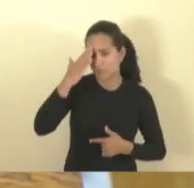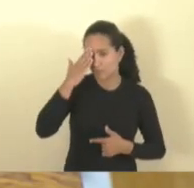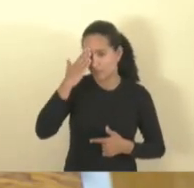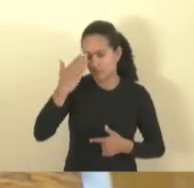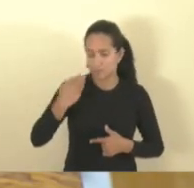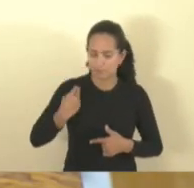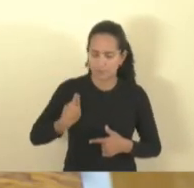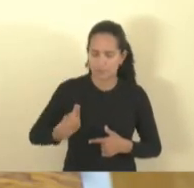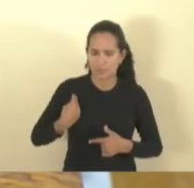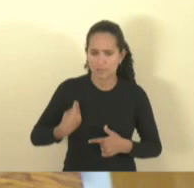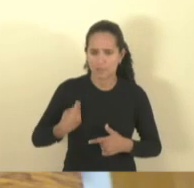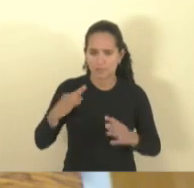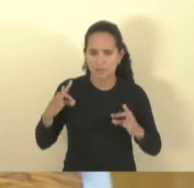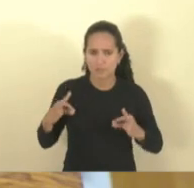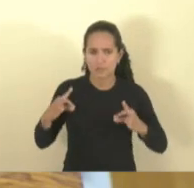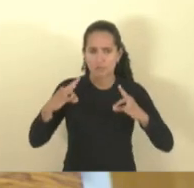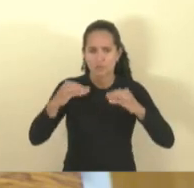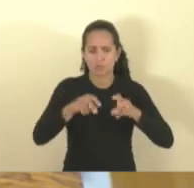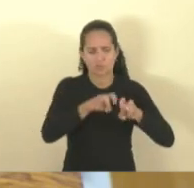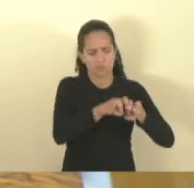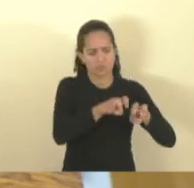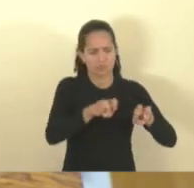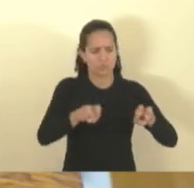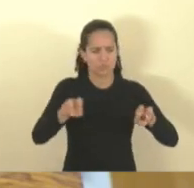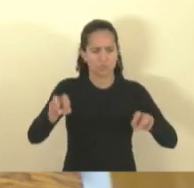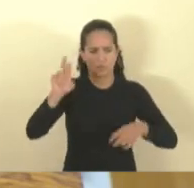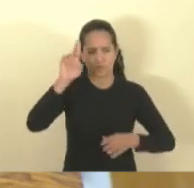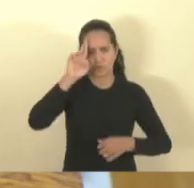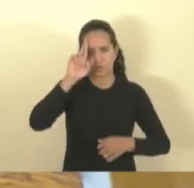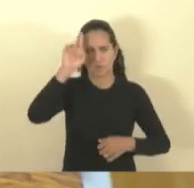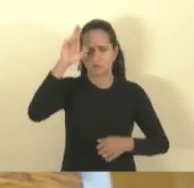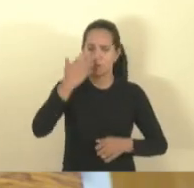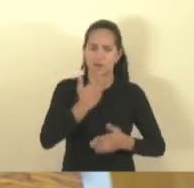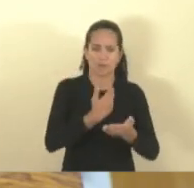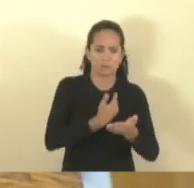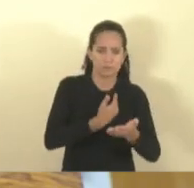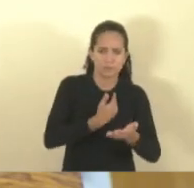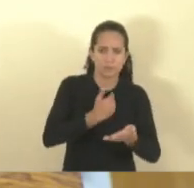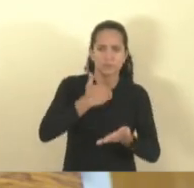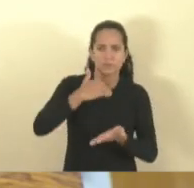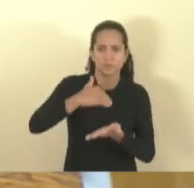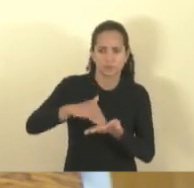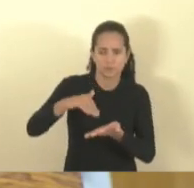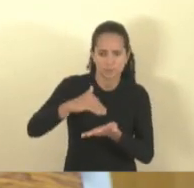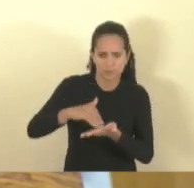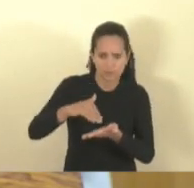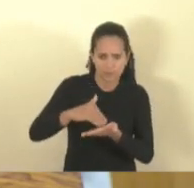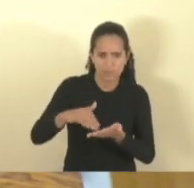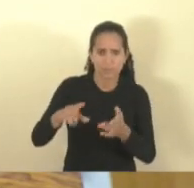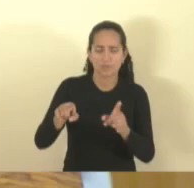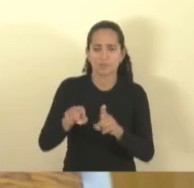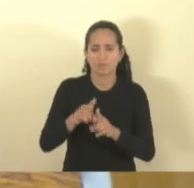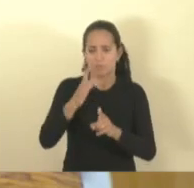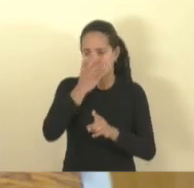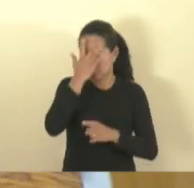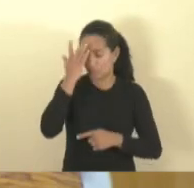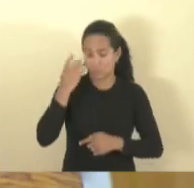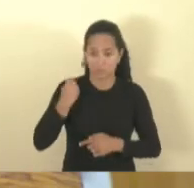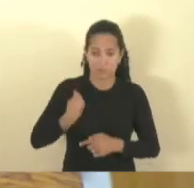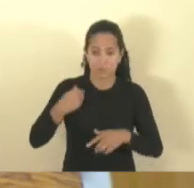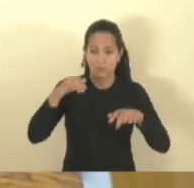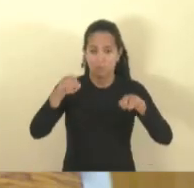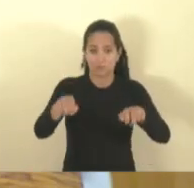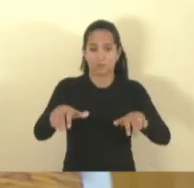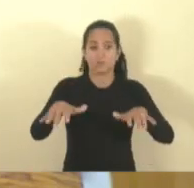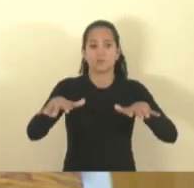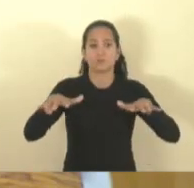todas as autoridades aqui à mesa, meus colegas, secretários, os colegas que estão presentes aqui, muitos